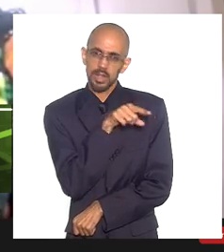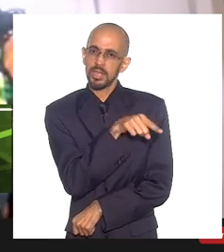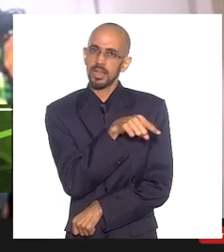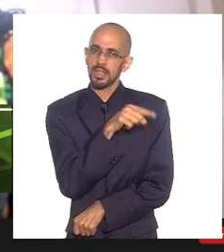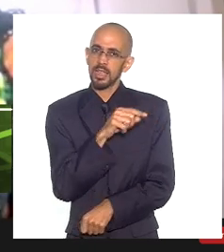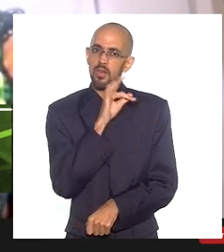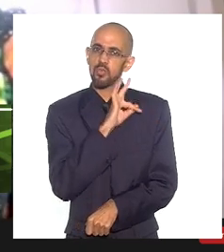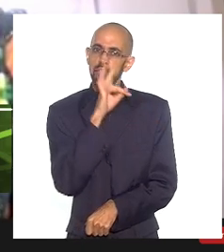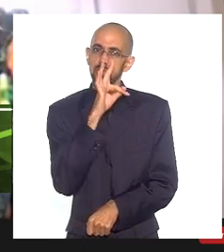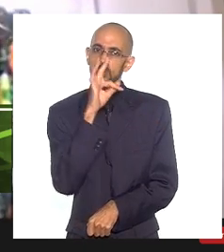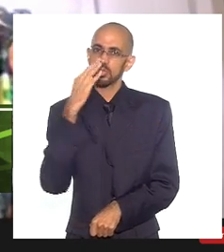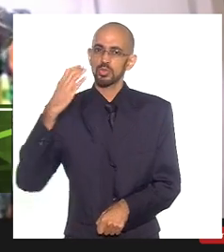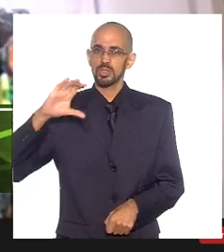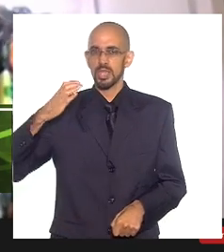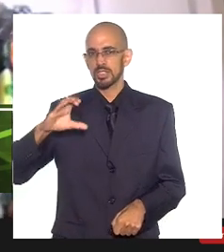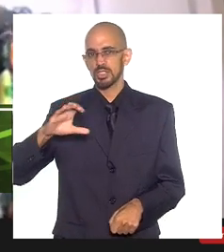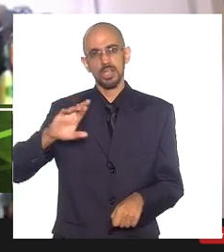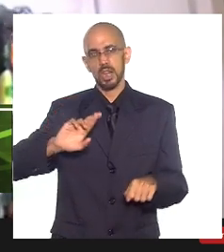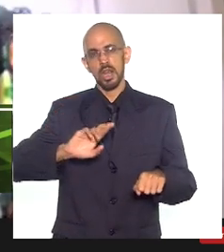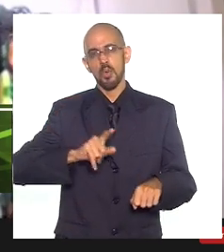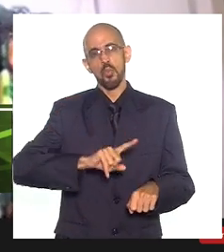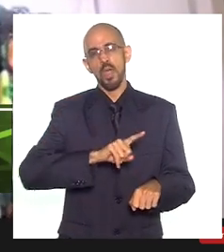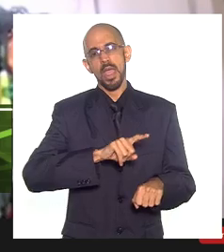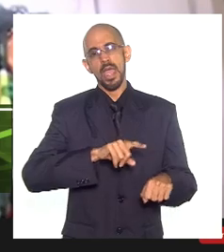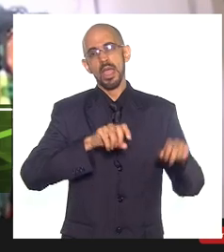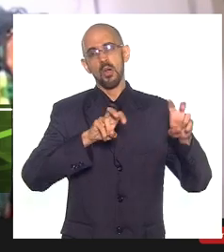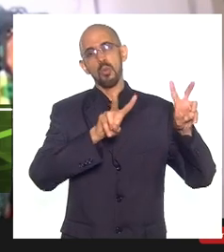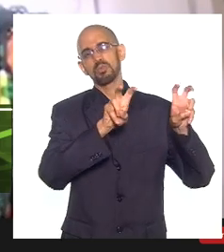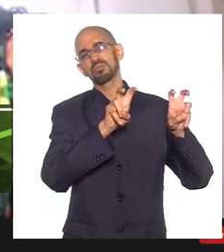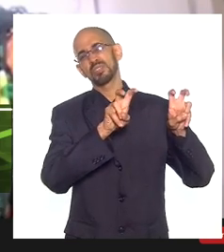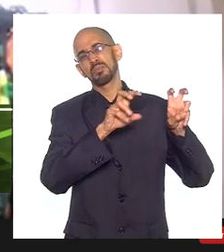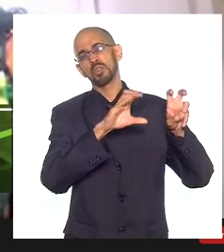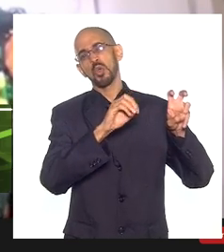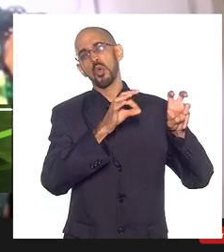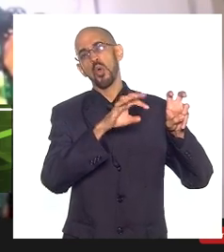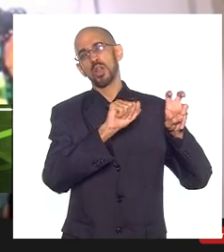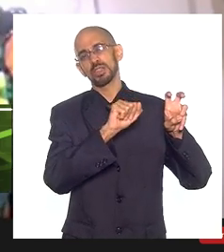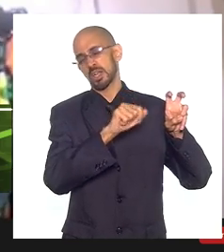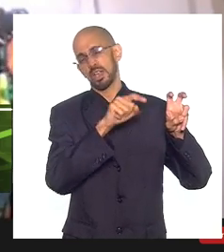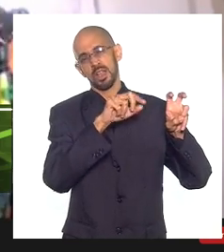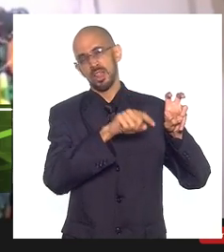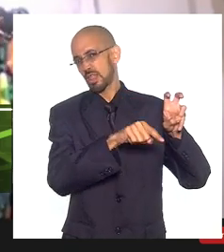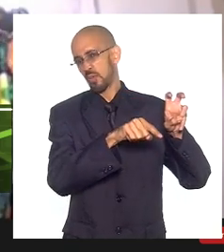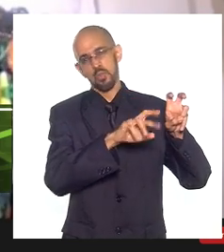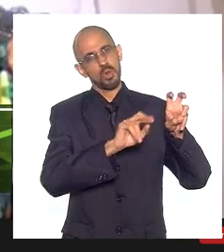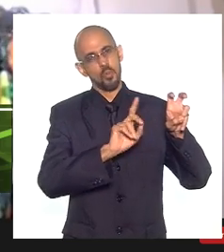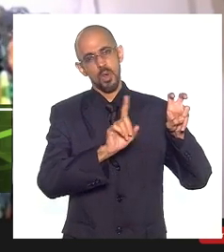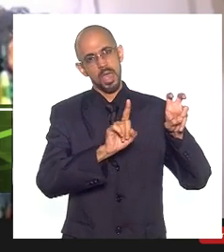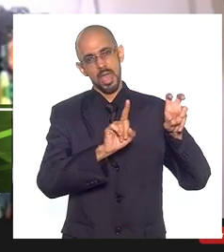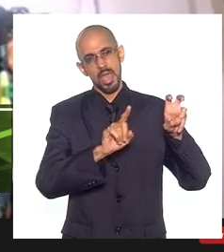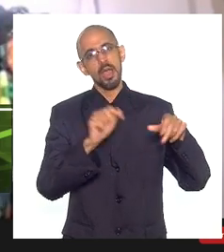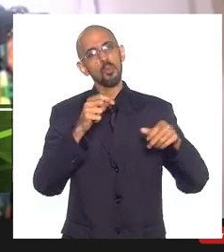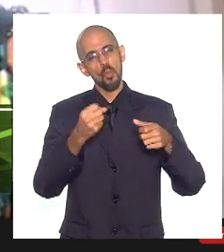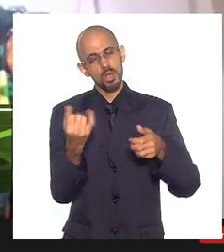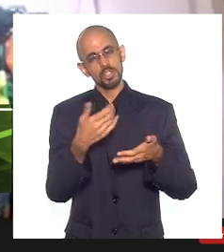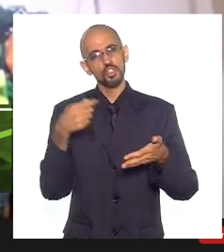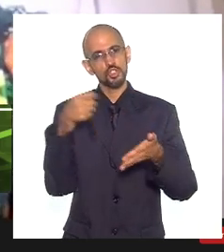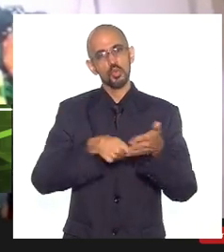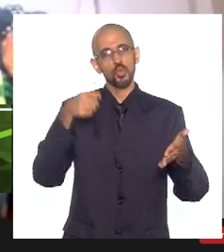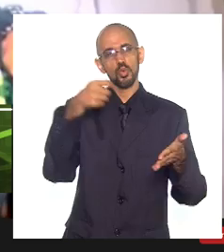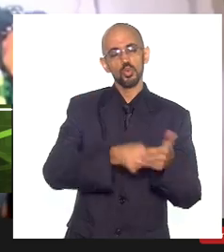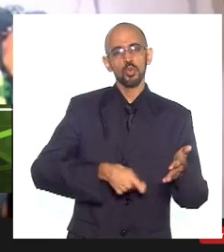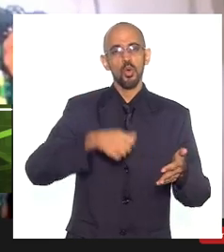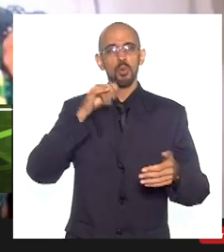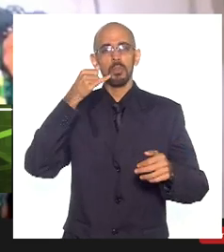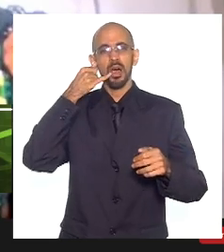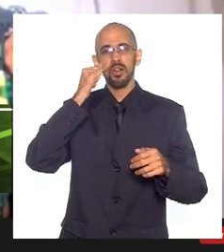cientista e não como tema, é daí que a gente começou a lutar contra o negacionismo. Então, o negacionismo não é algo que